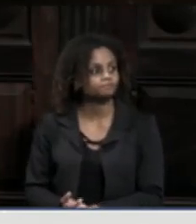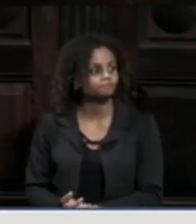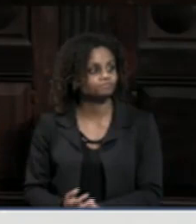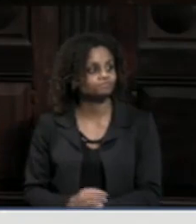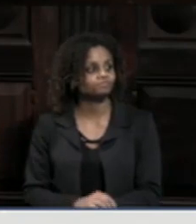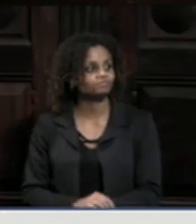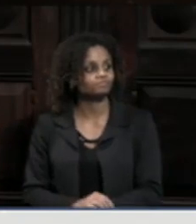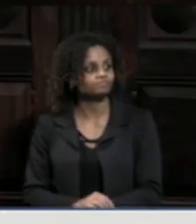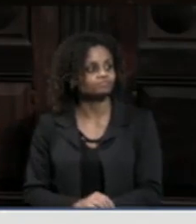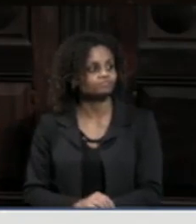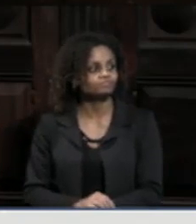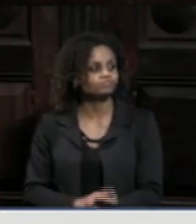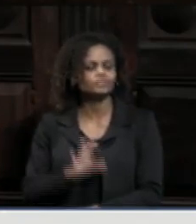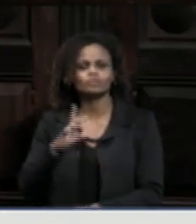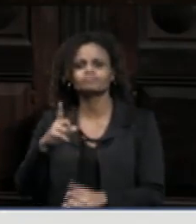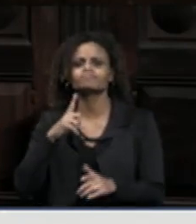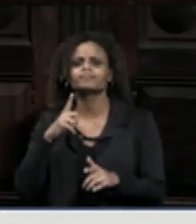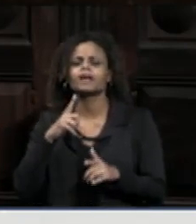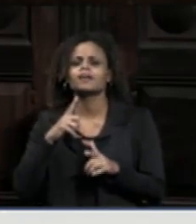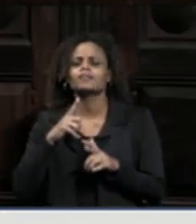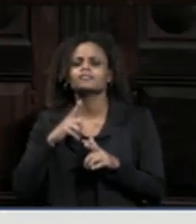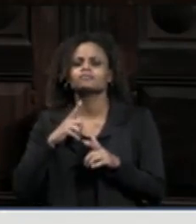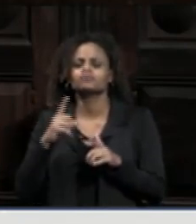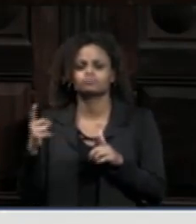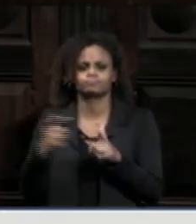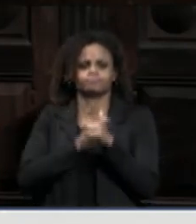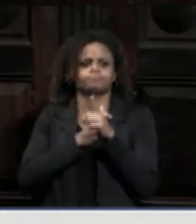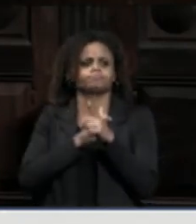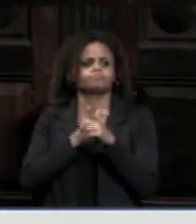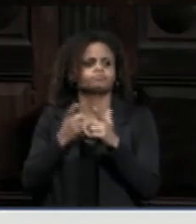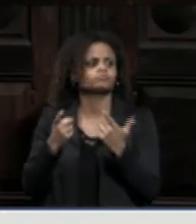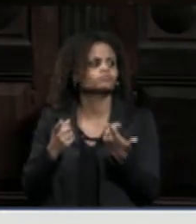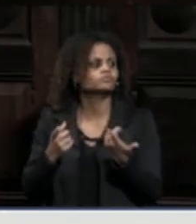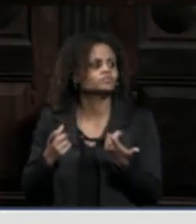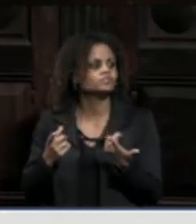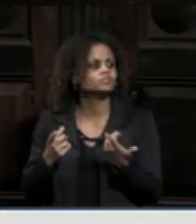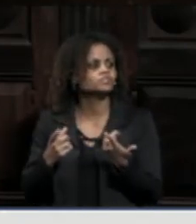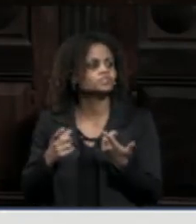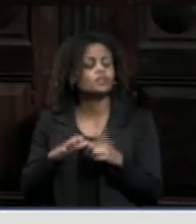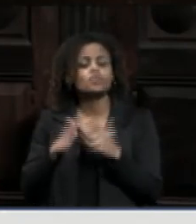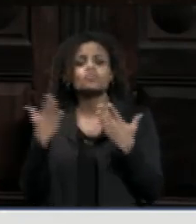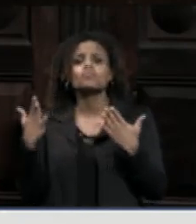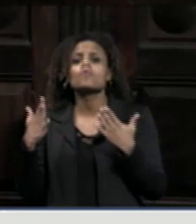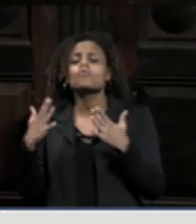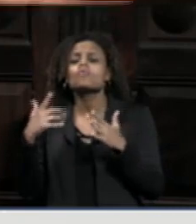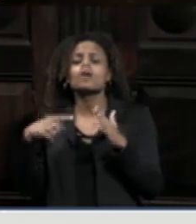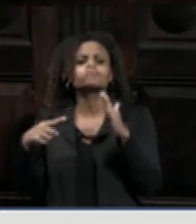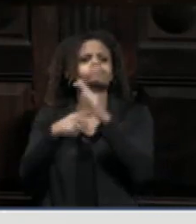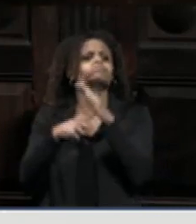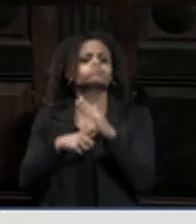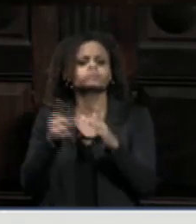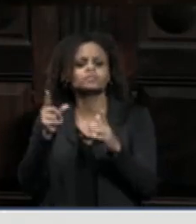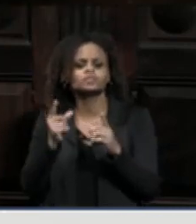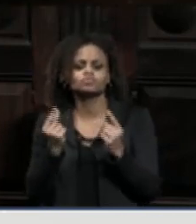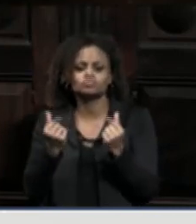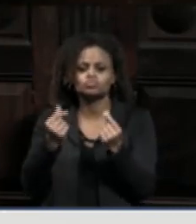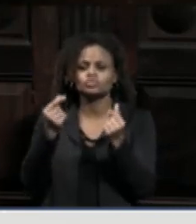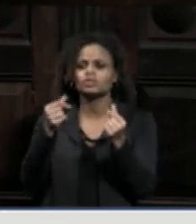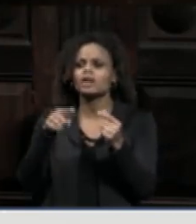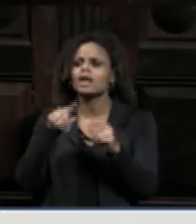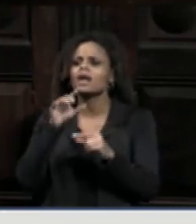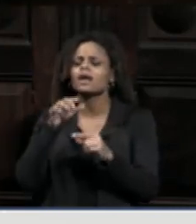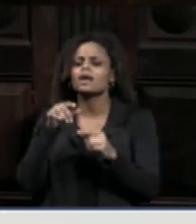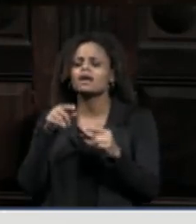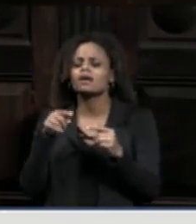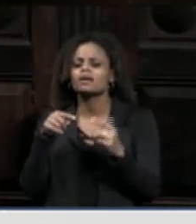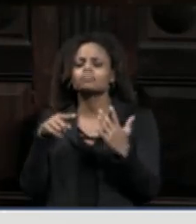o impacto financeiro. Qual será o impacto? Isto vai onerar o Estado.